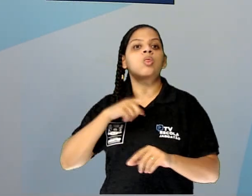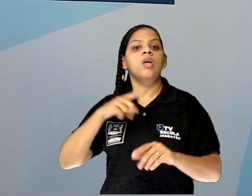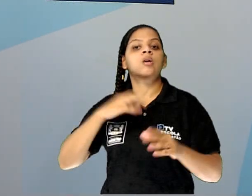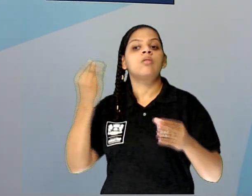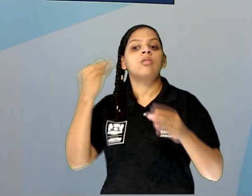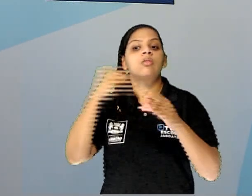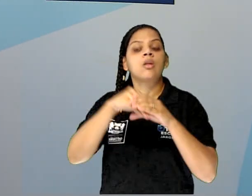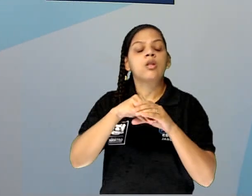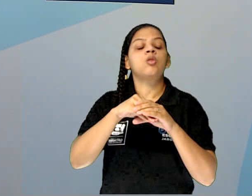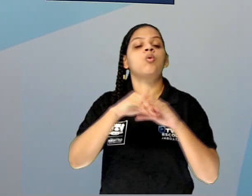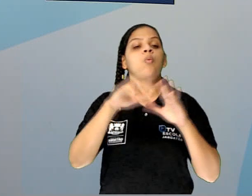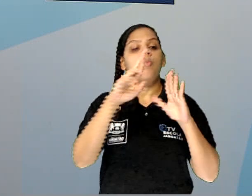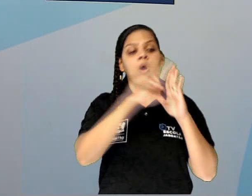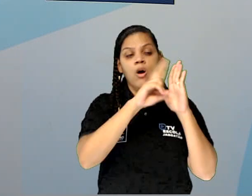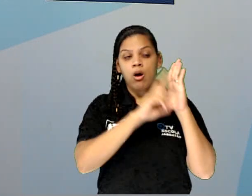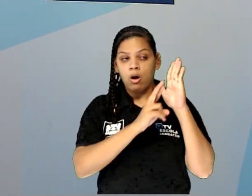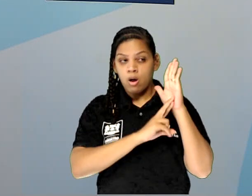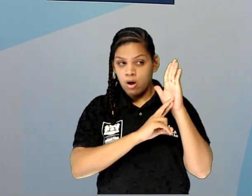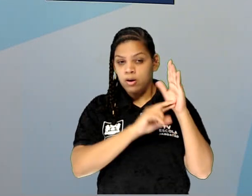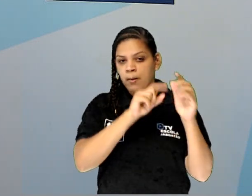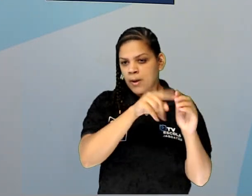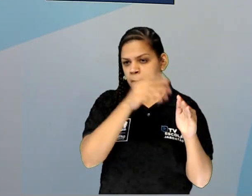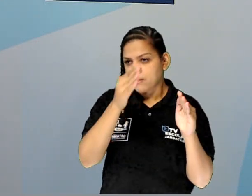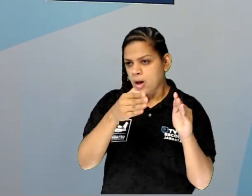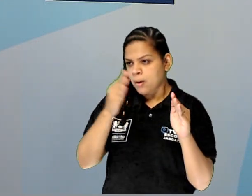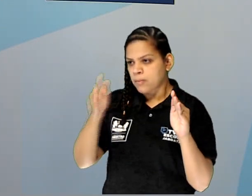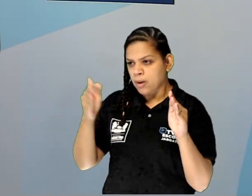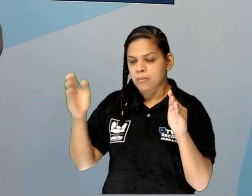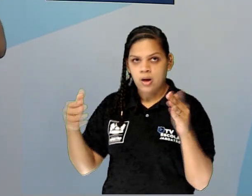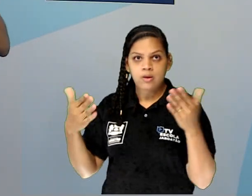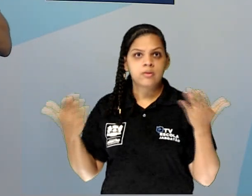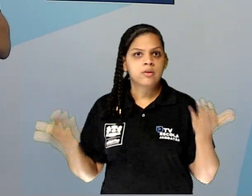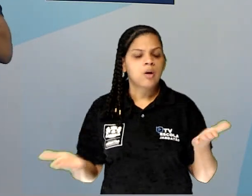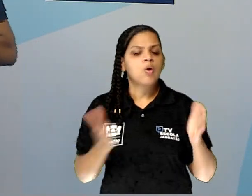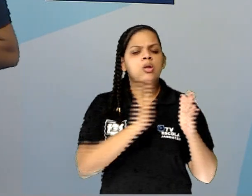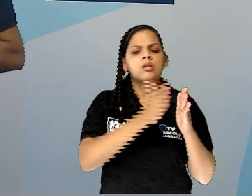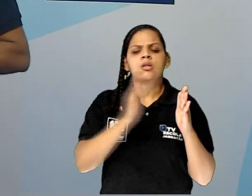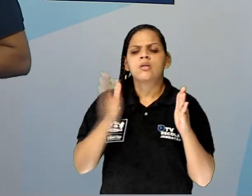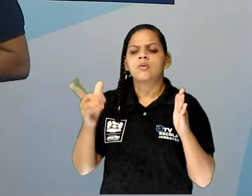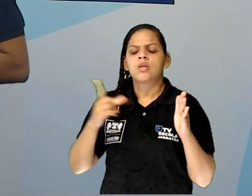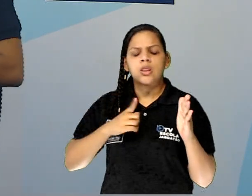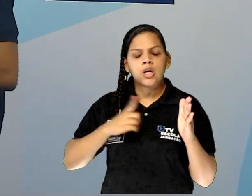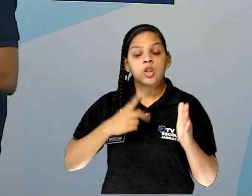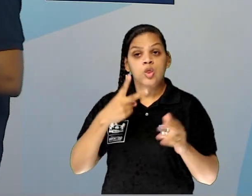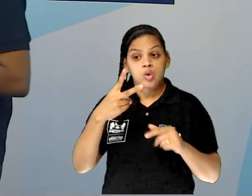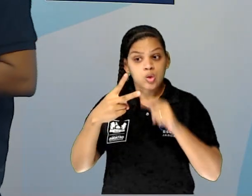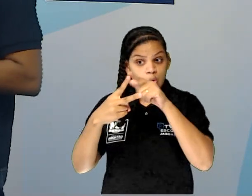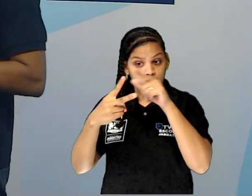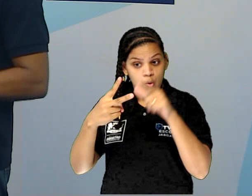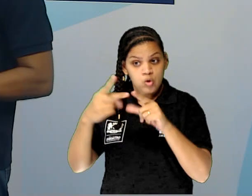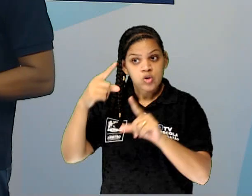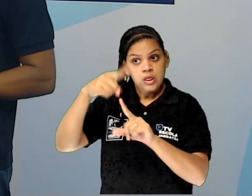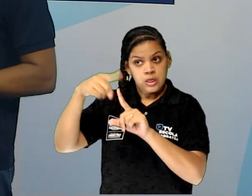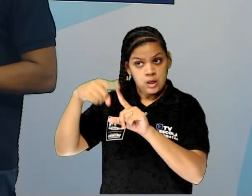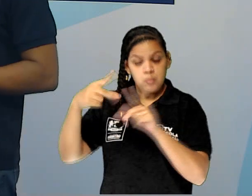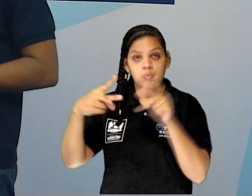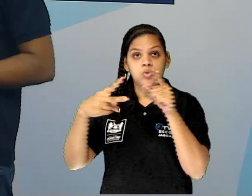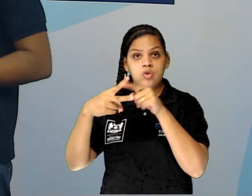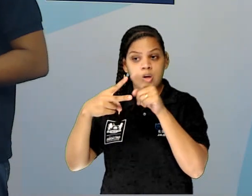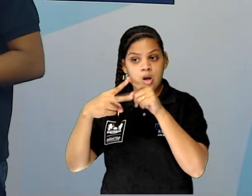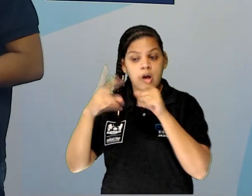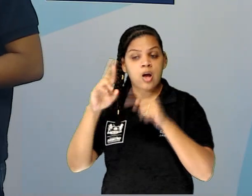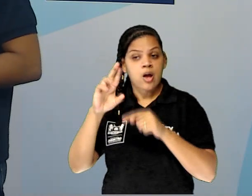chegar no próximo número, ok? Nessas sequências, existem dois tipos que vamos trabalhar hoje. São as sequências recursivas e